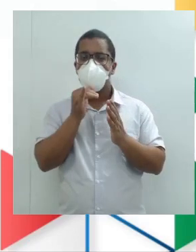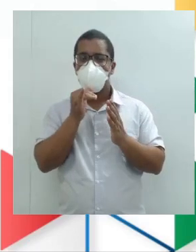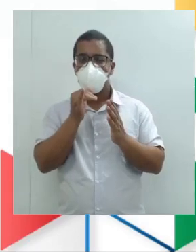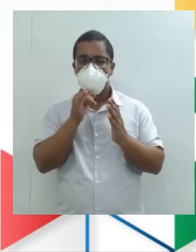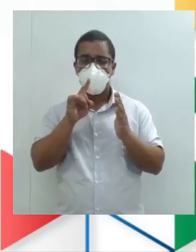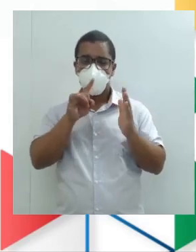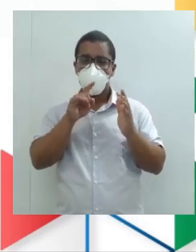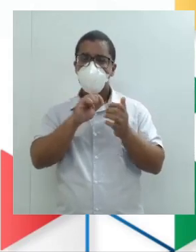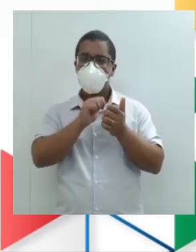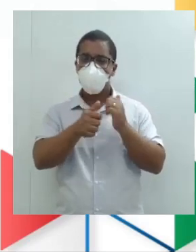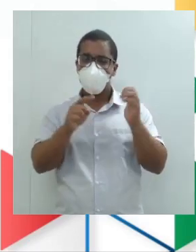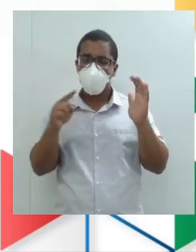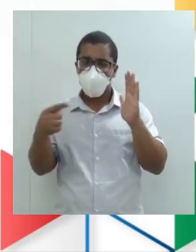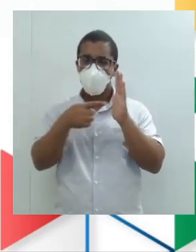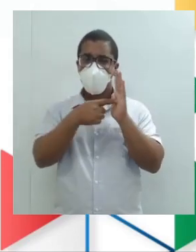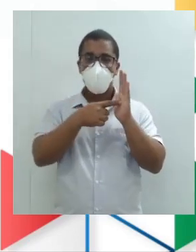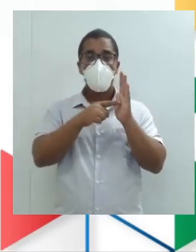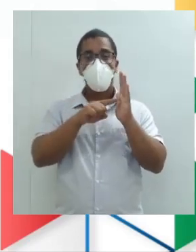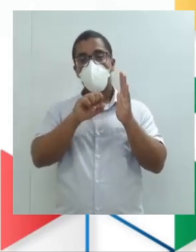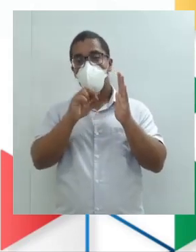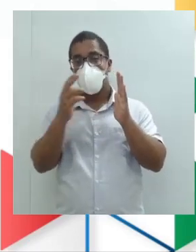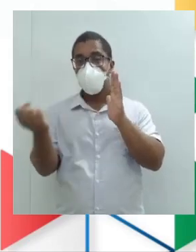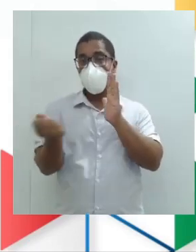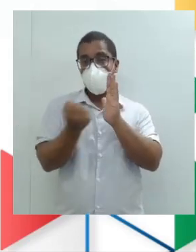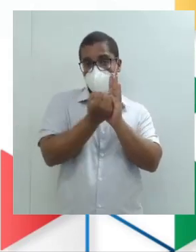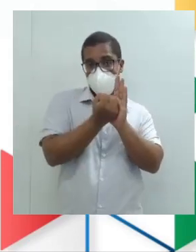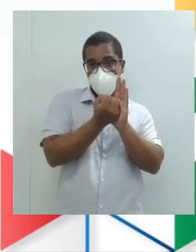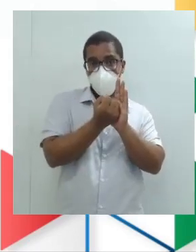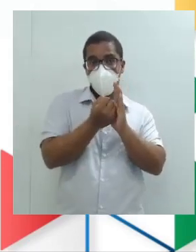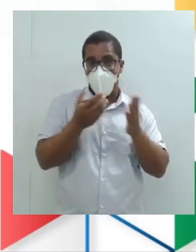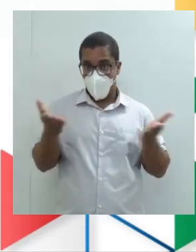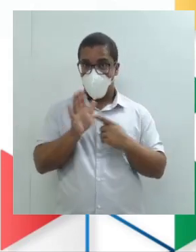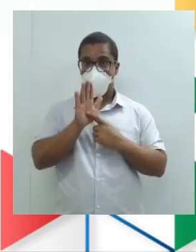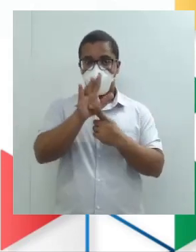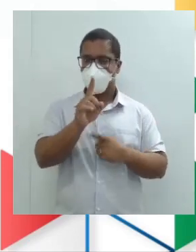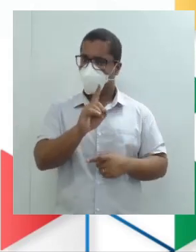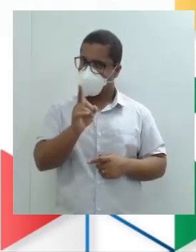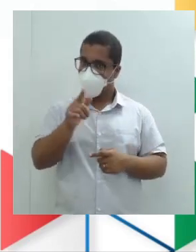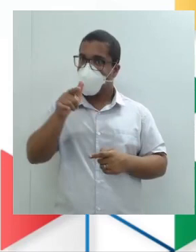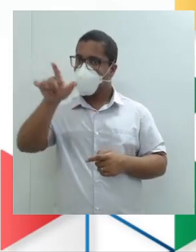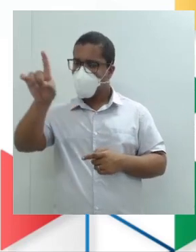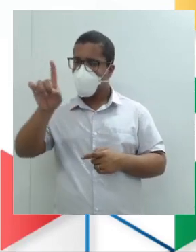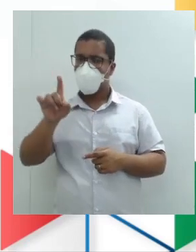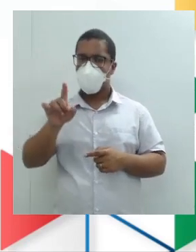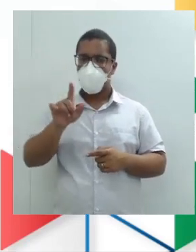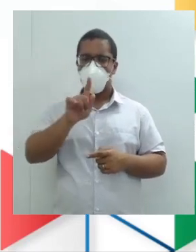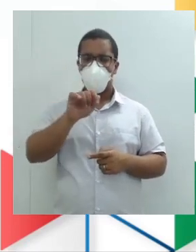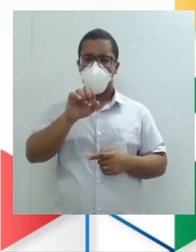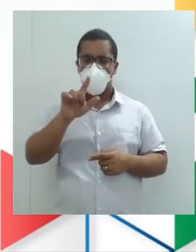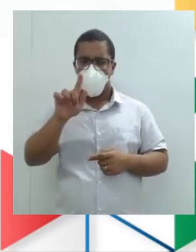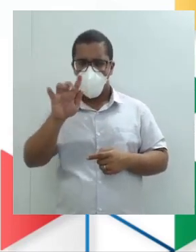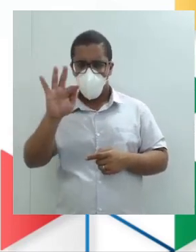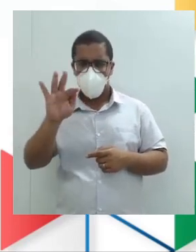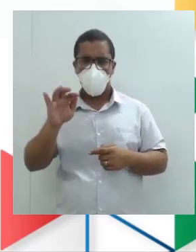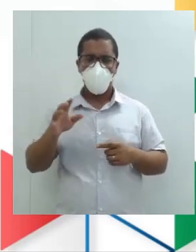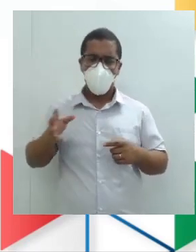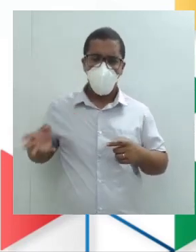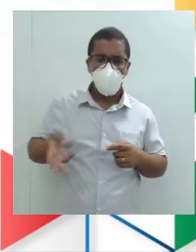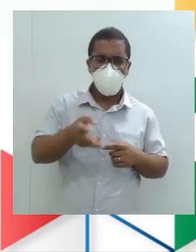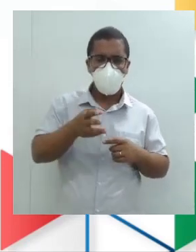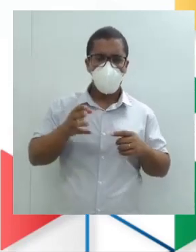de precisão e de marca diferentes do que a gente apresentou. Então, não pode ser golfe, não pode ser boliche, não pode ser